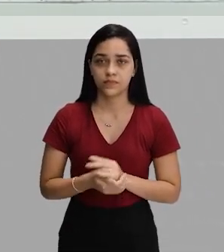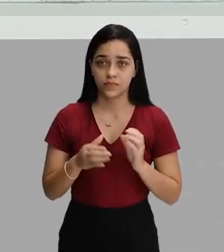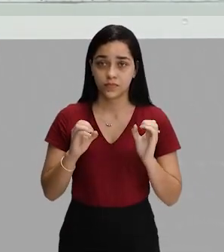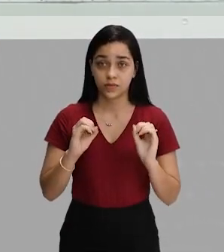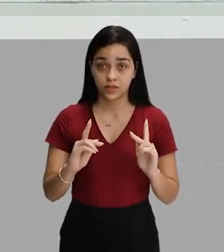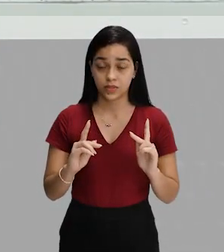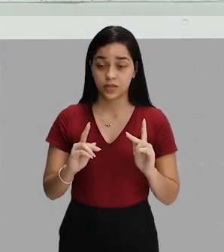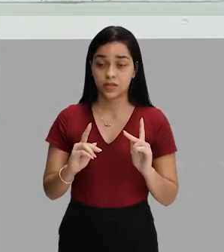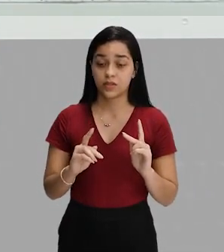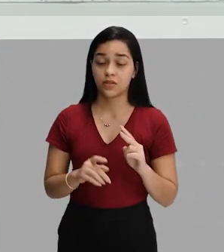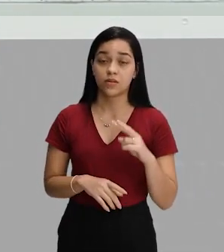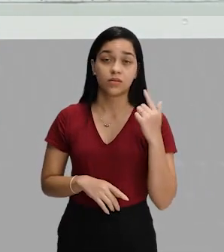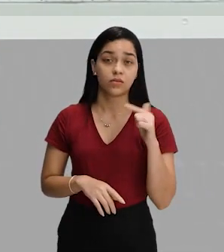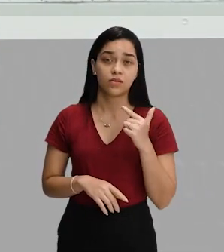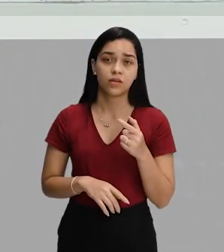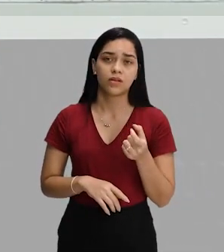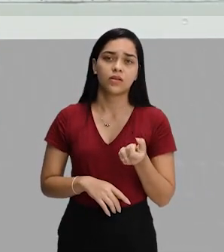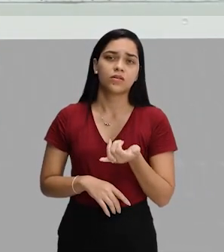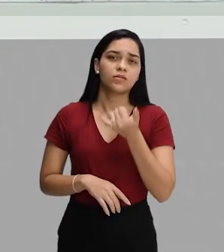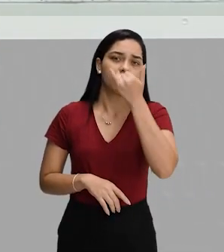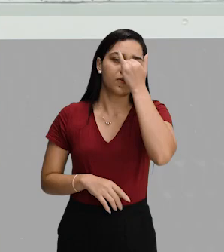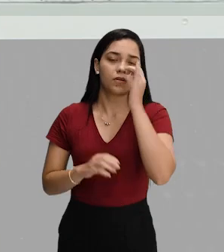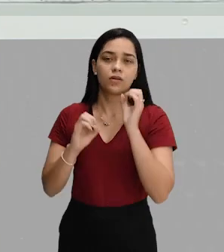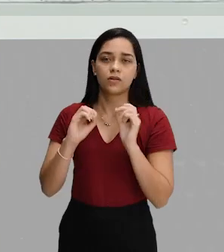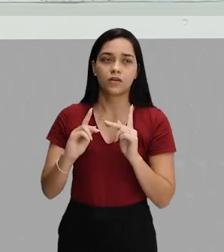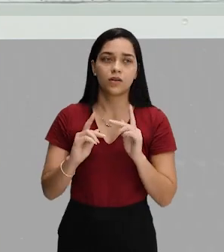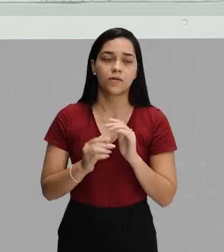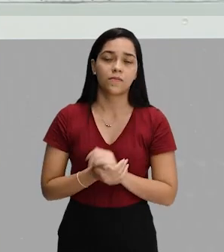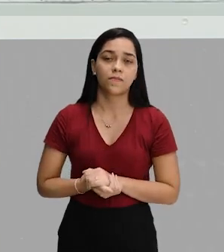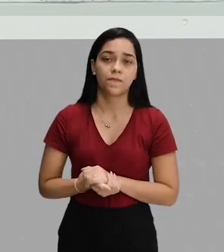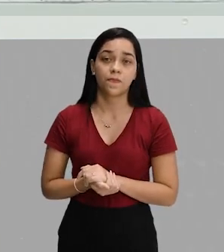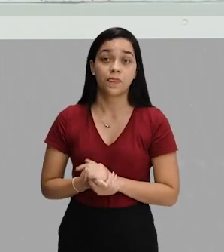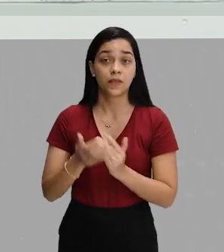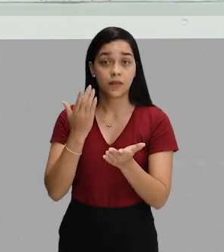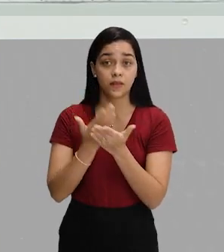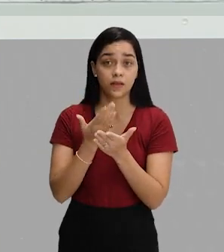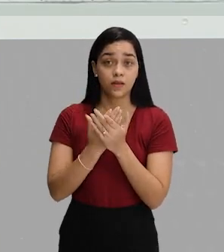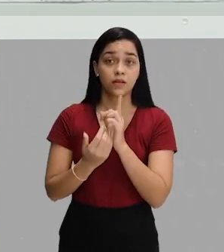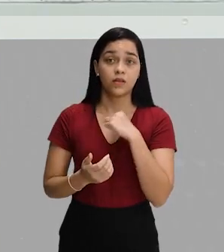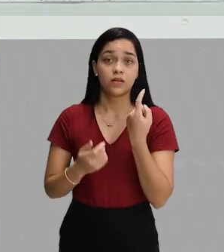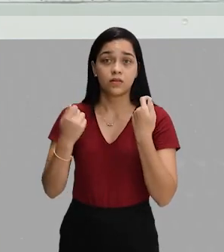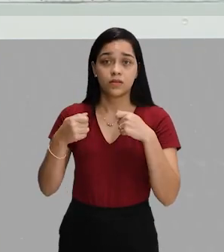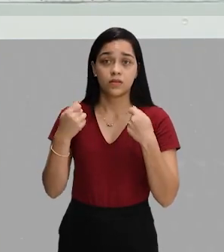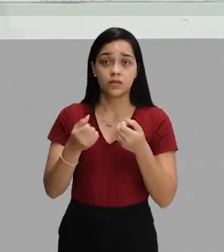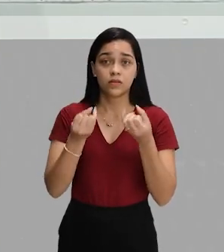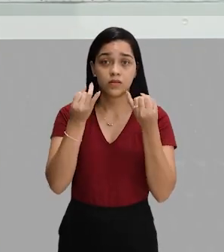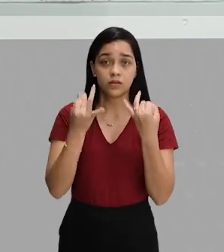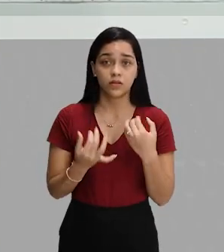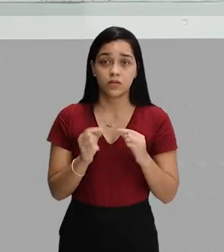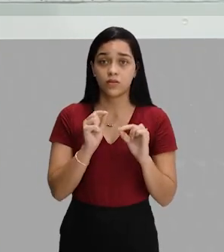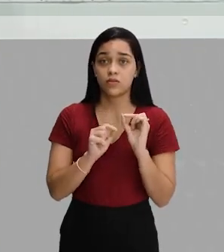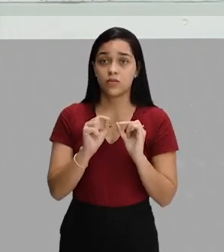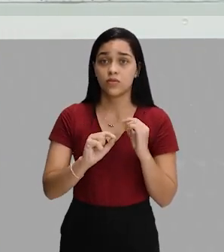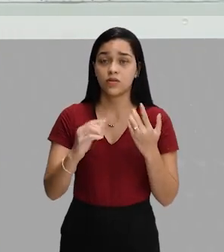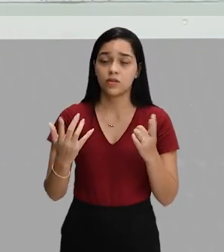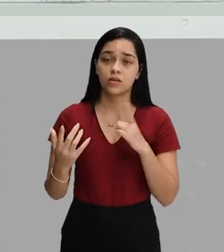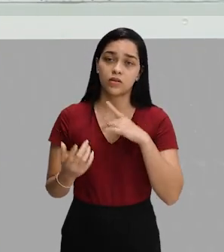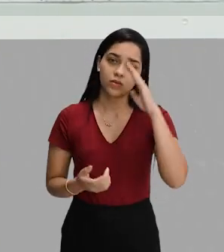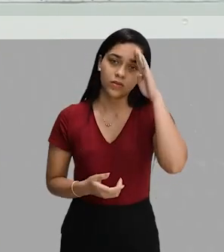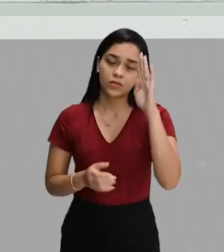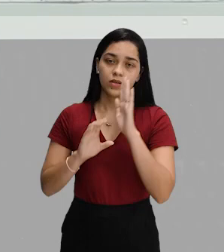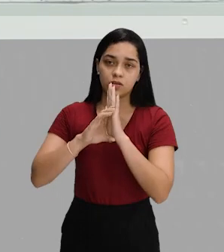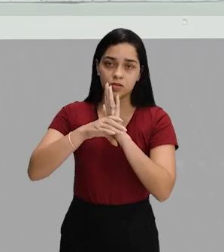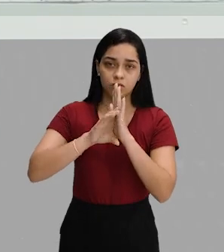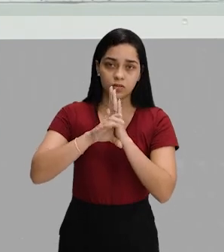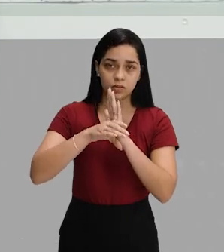Beleza? Então, não caia nessas pegadinhas, tá? Então, turma, basicamente, nessa aula, o que a gente precisava falar para vocês era os principais